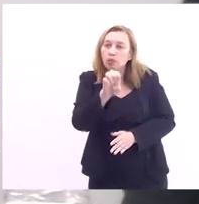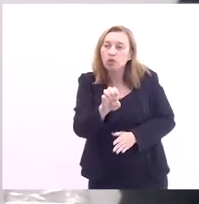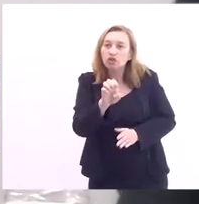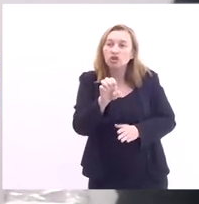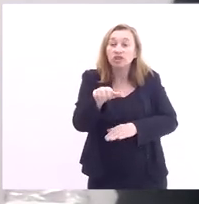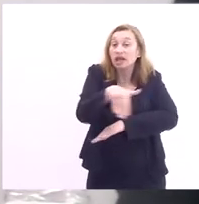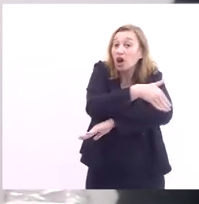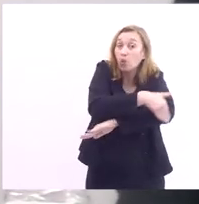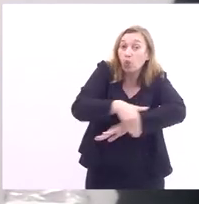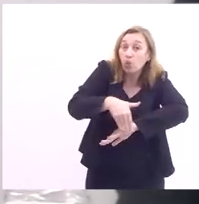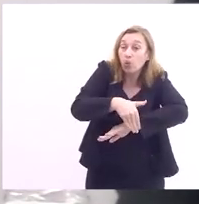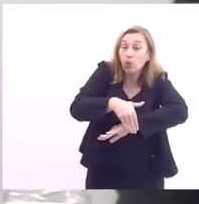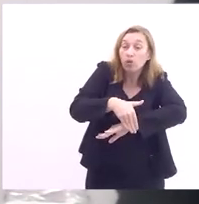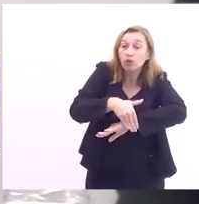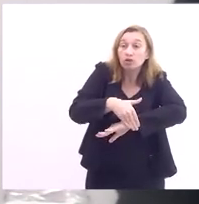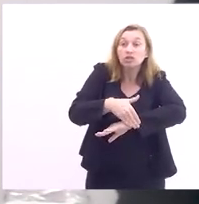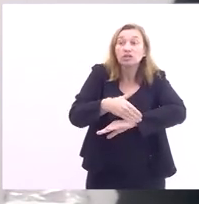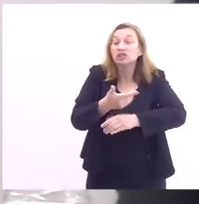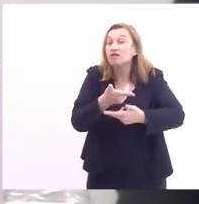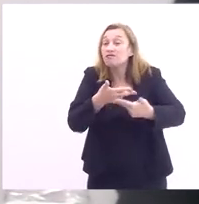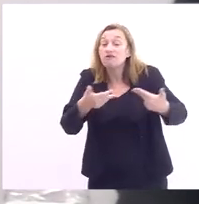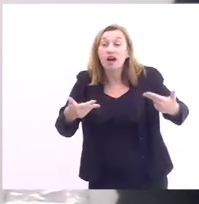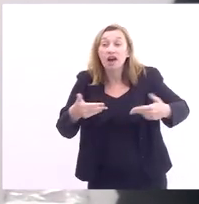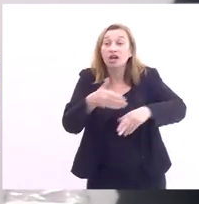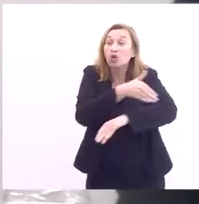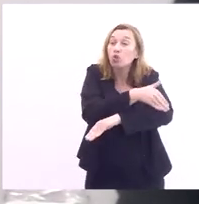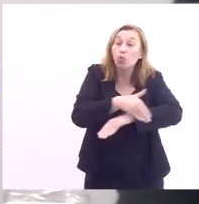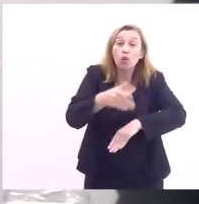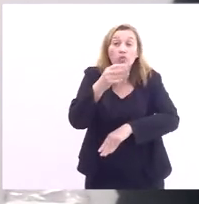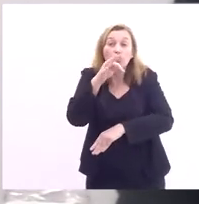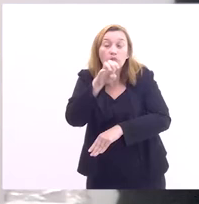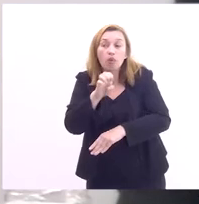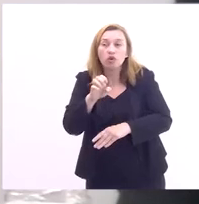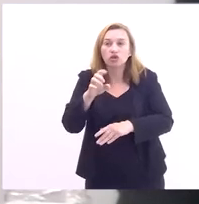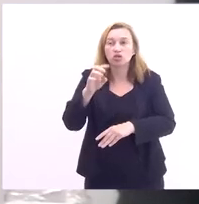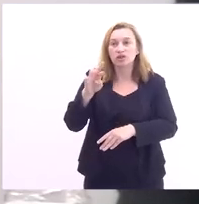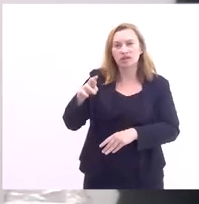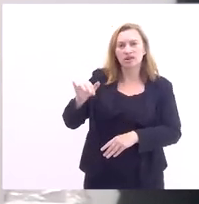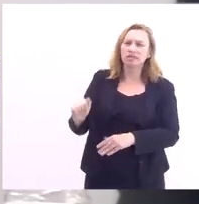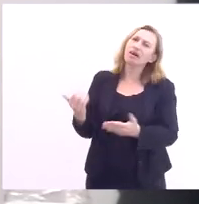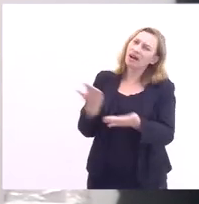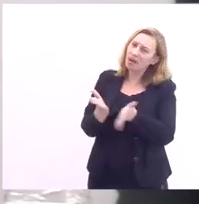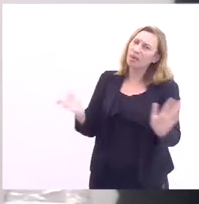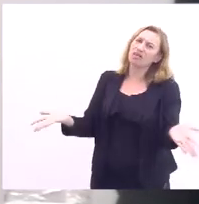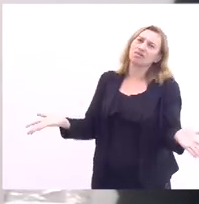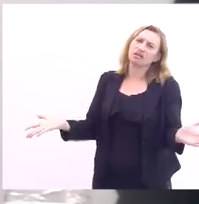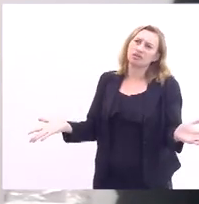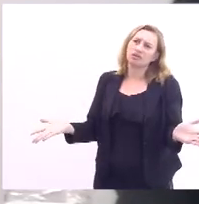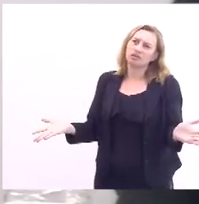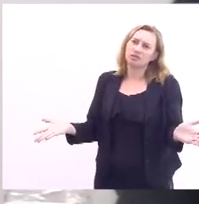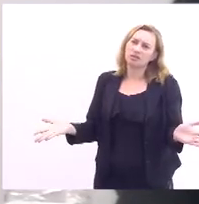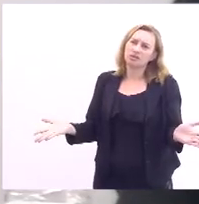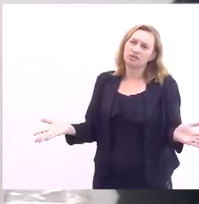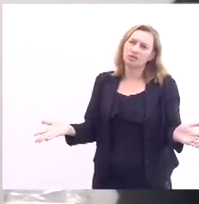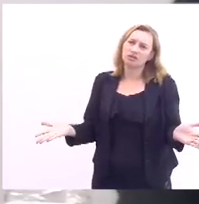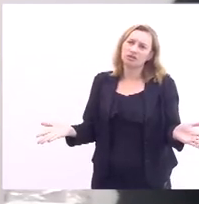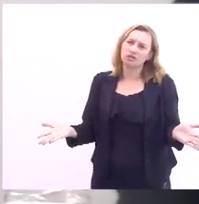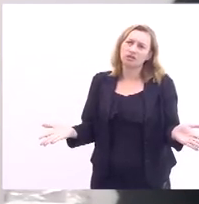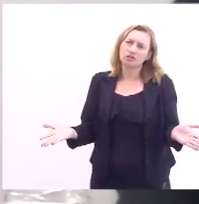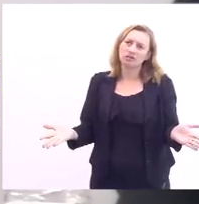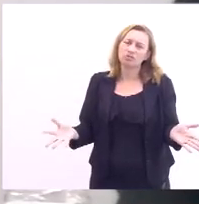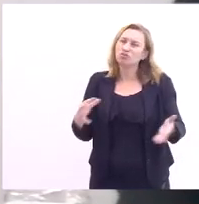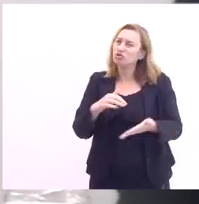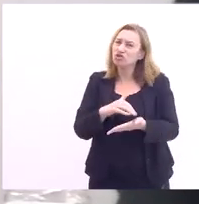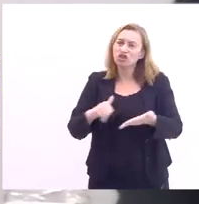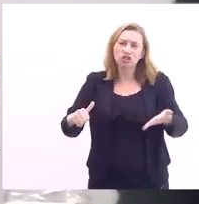rua. Temos muito poste na rua na região oceânica. Vamos acabar com isso. Vamos deslocar o